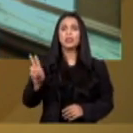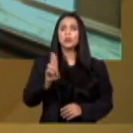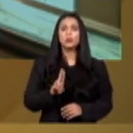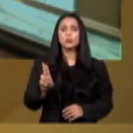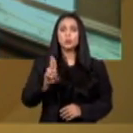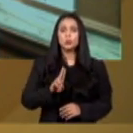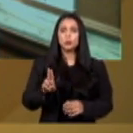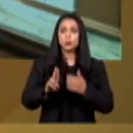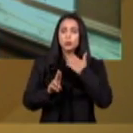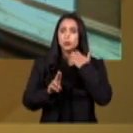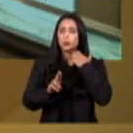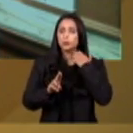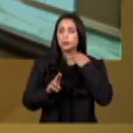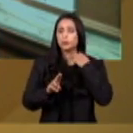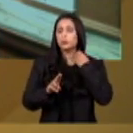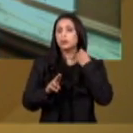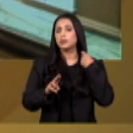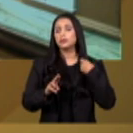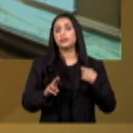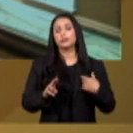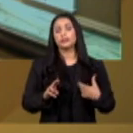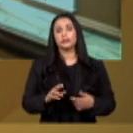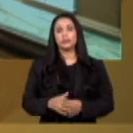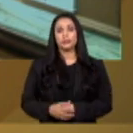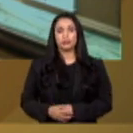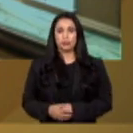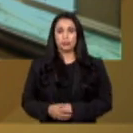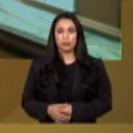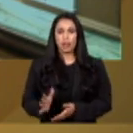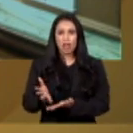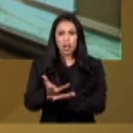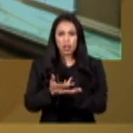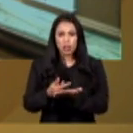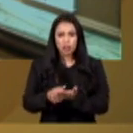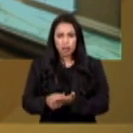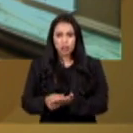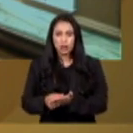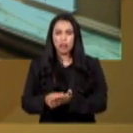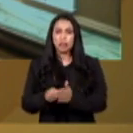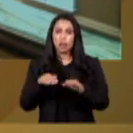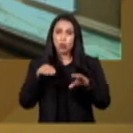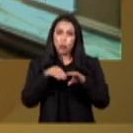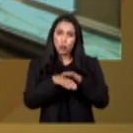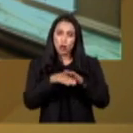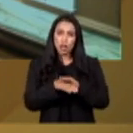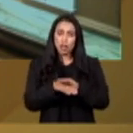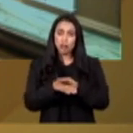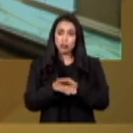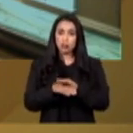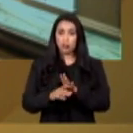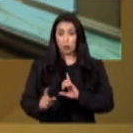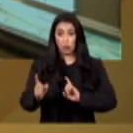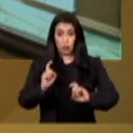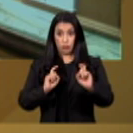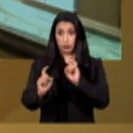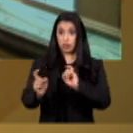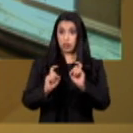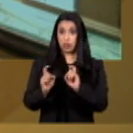utilize arrecade guarde gerencie ou administre